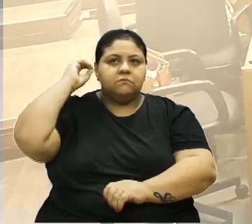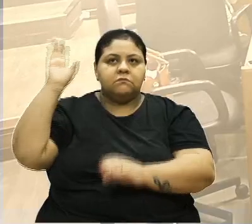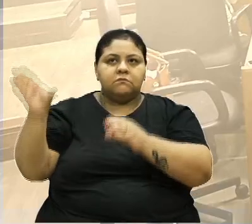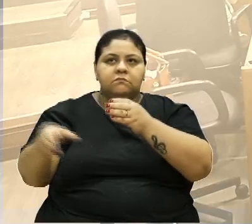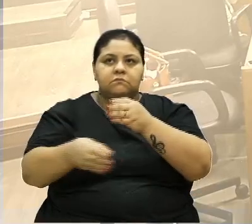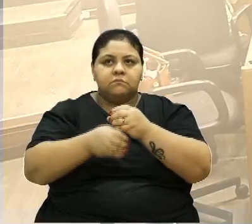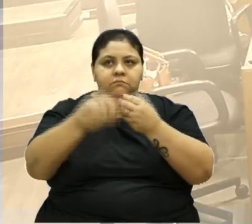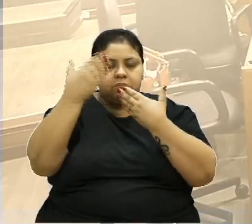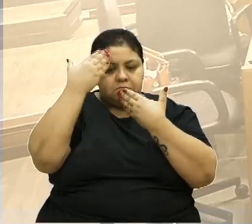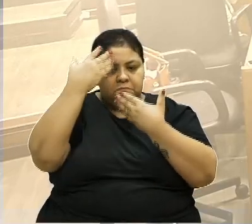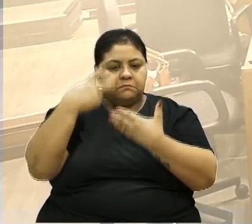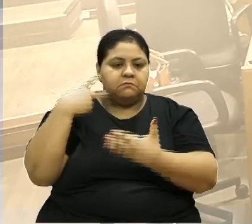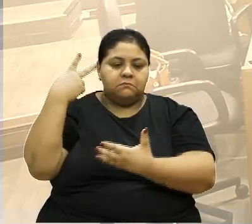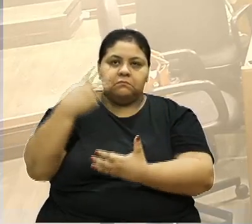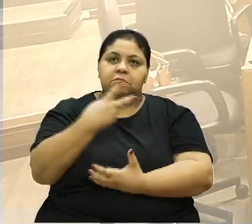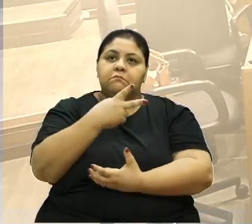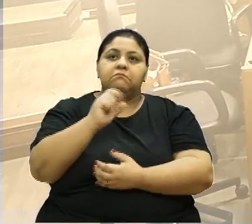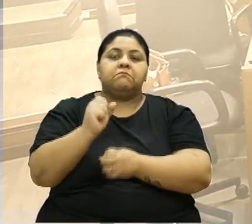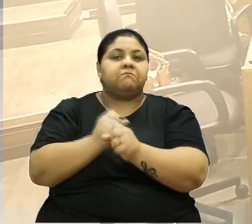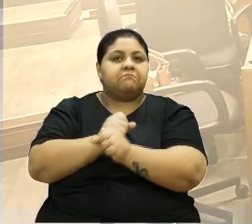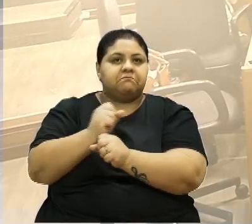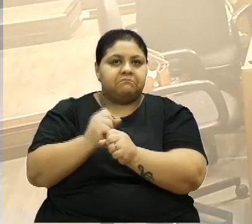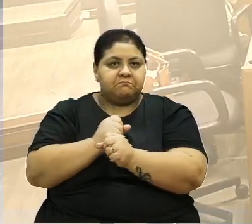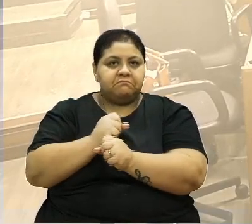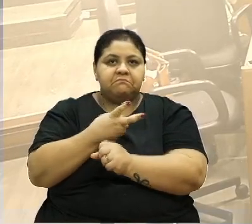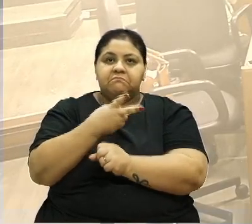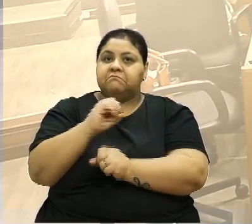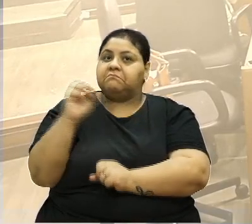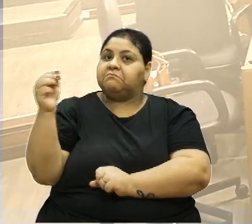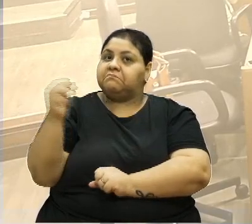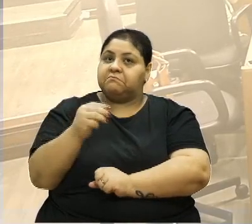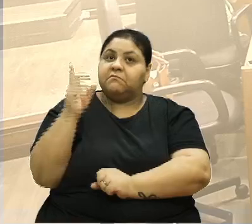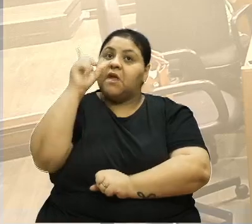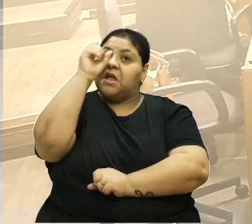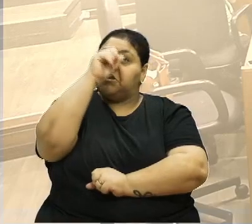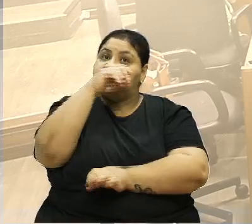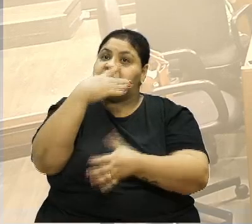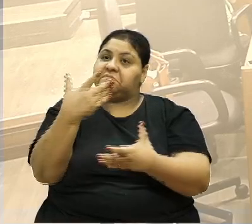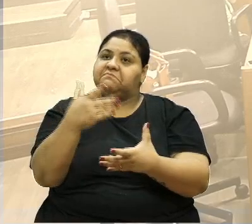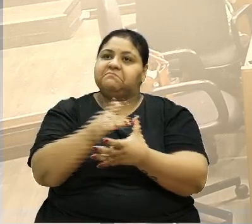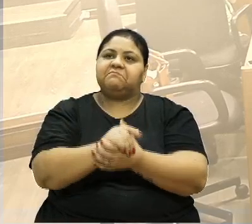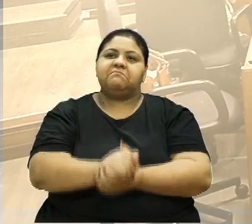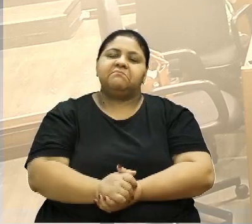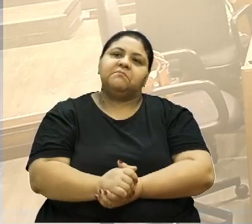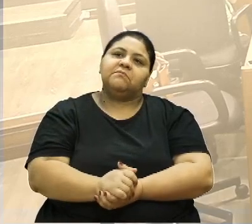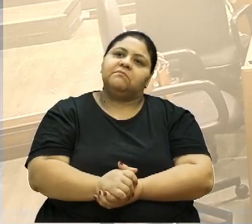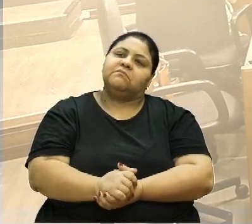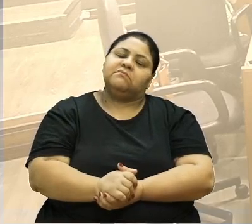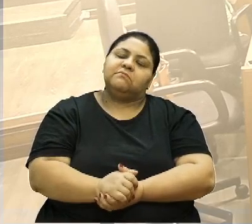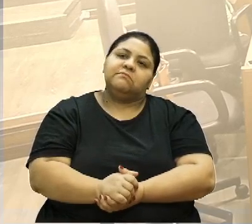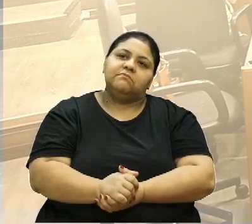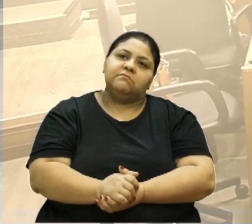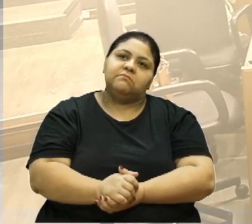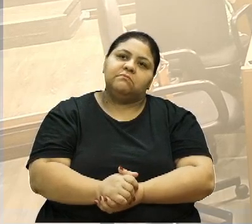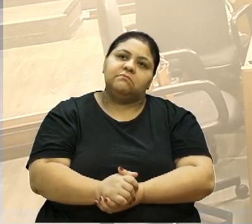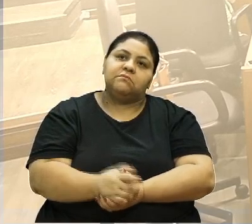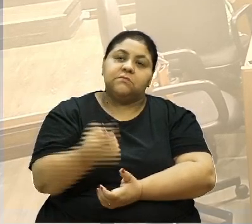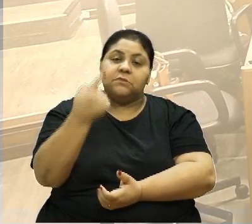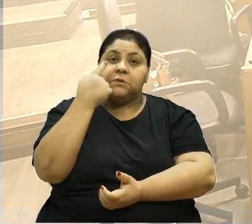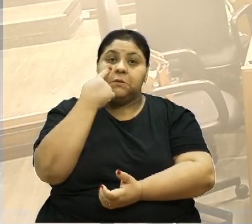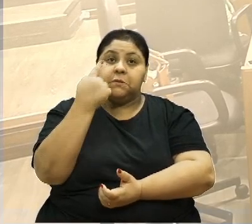vereador. Olha, 20 anos em 20 minutos é difícil, né? E a gente vê